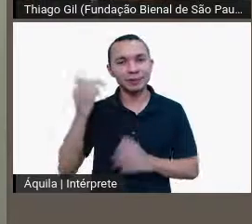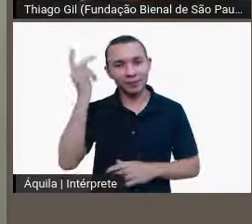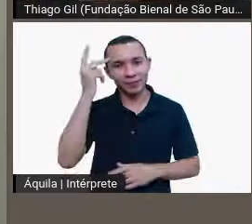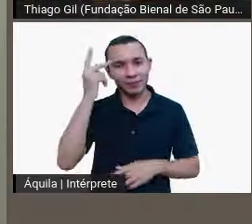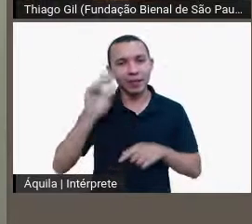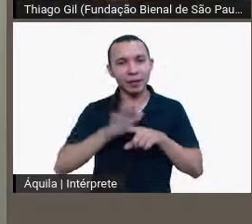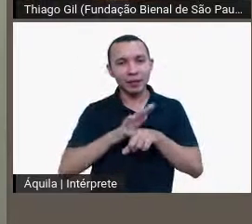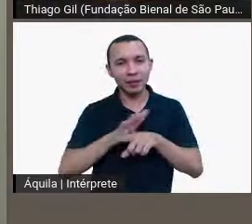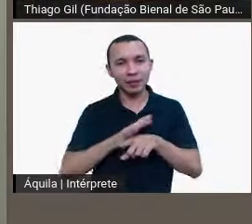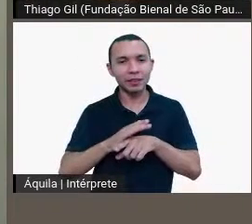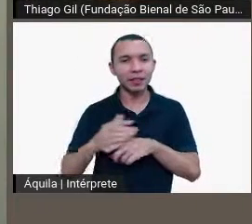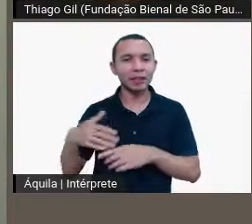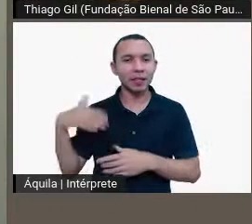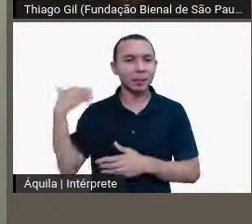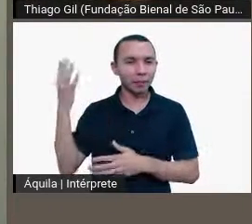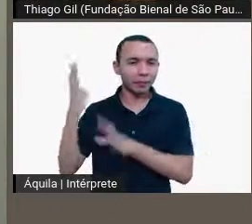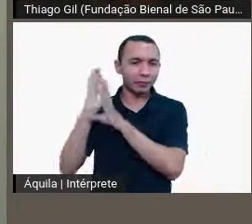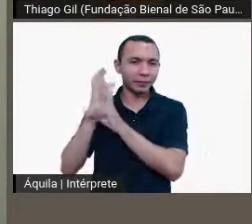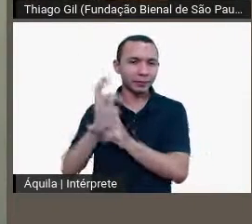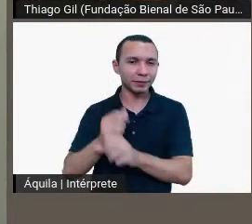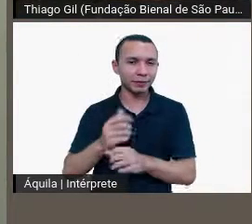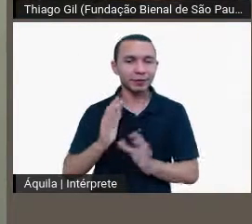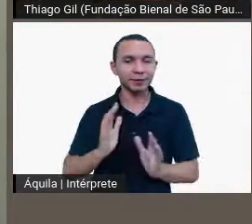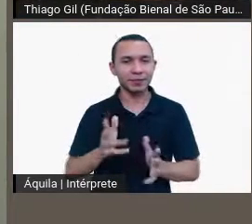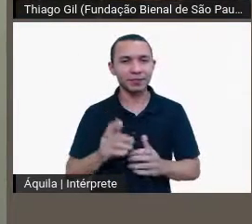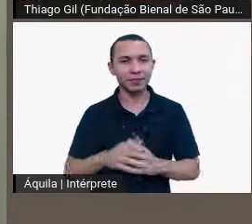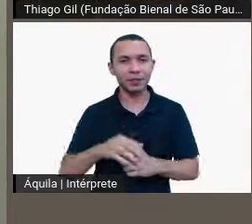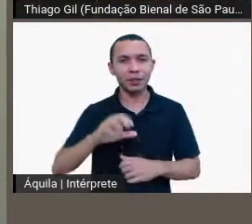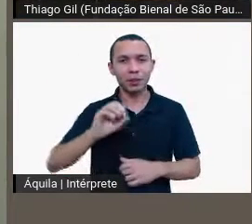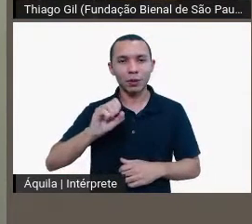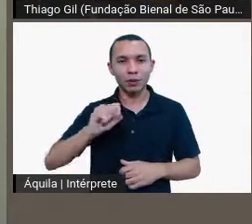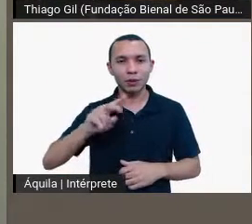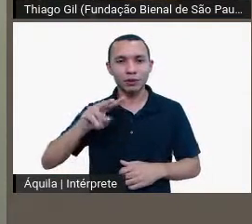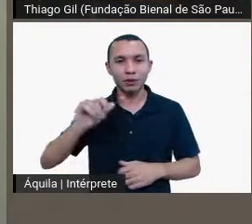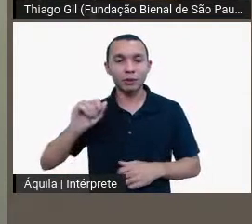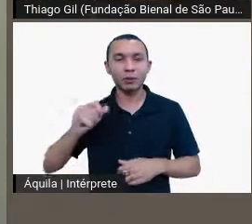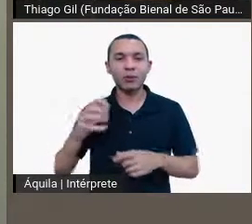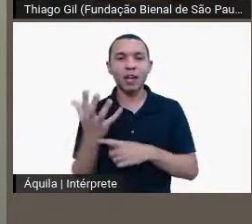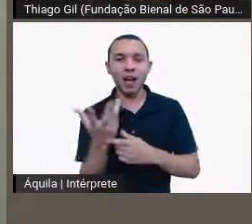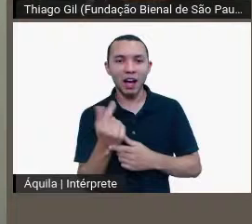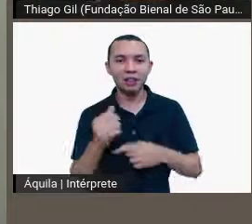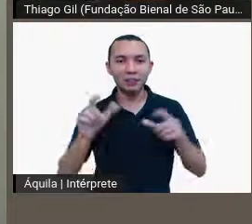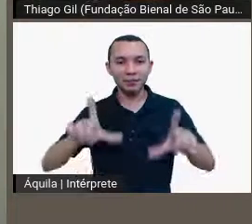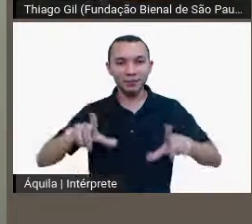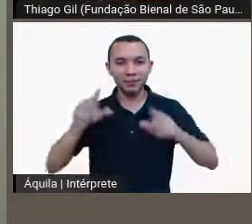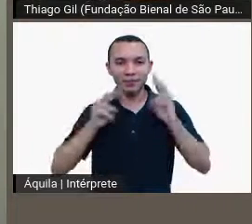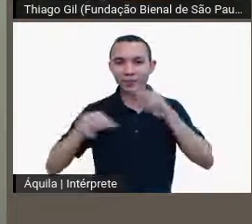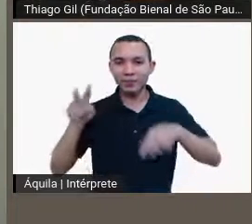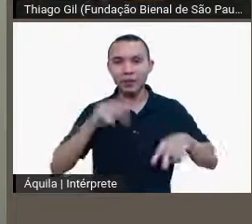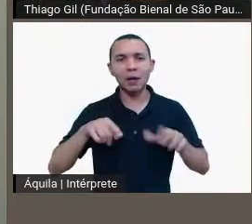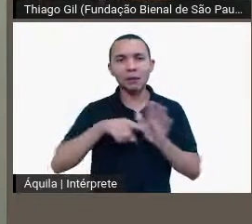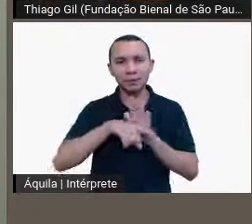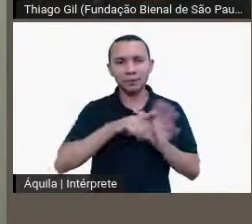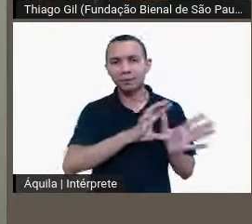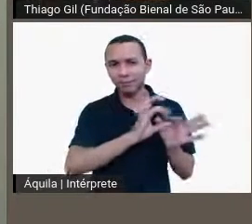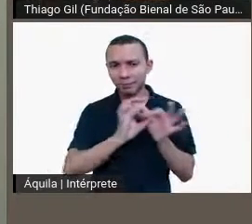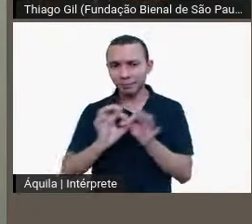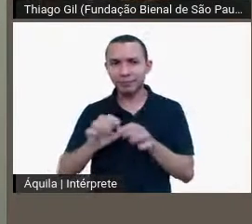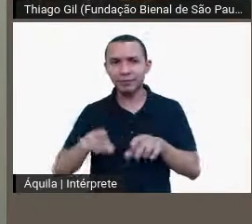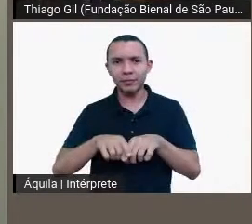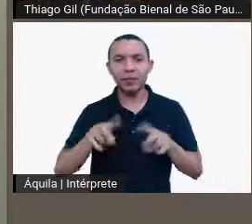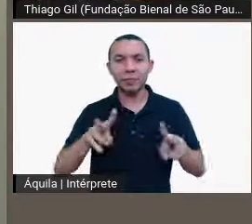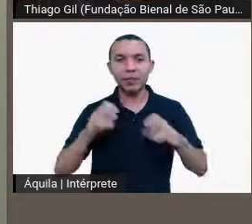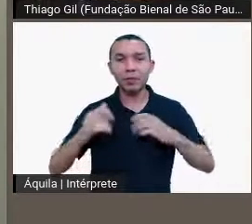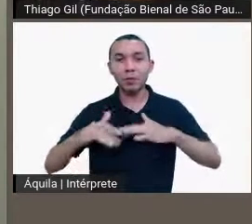já há algum tempo a relação do Oswald de Andrade com as artes visuais. É mestre na mesma linha de pesquisa, com um estudo sobre a percepção do